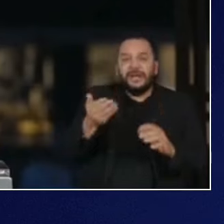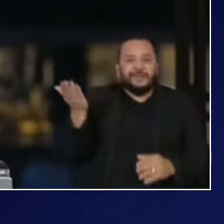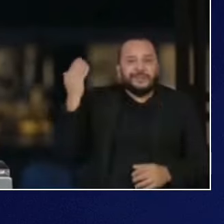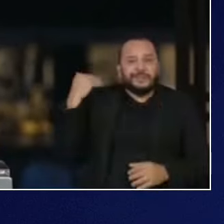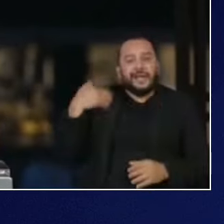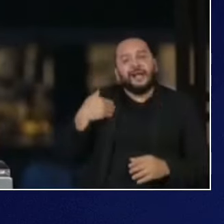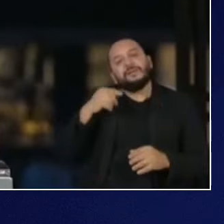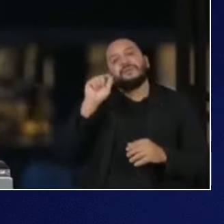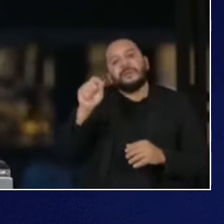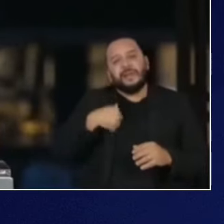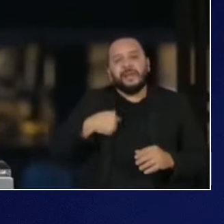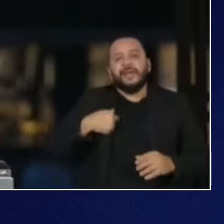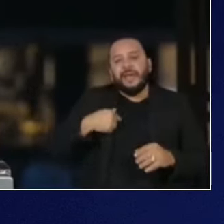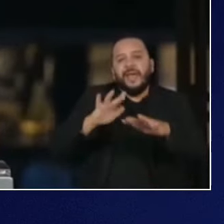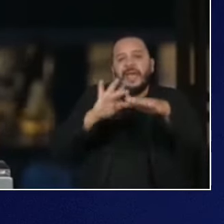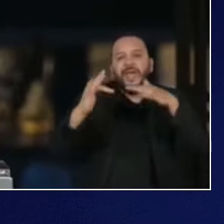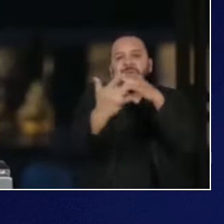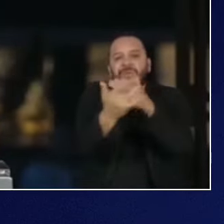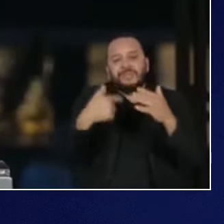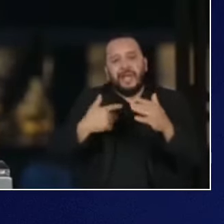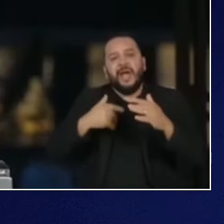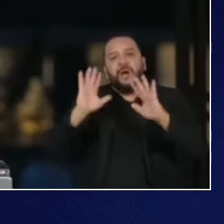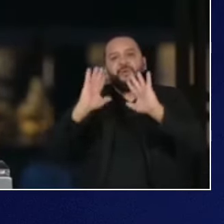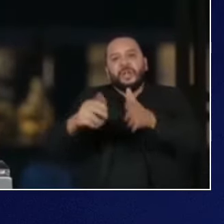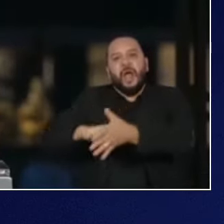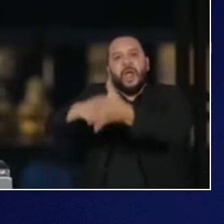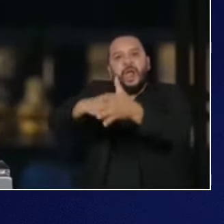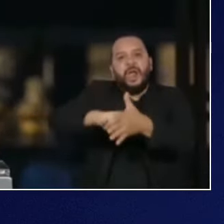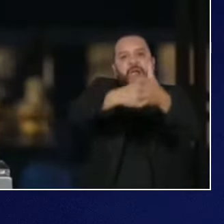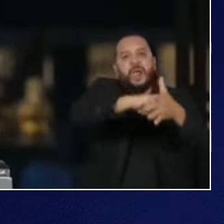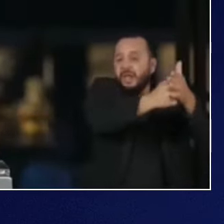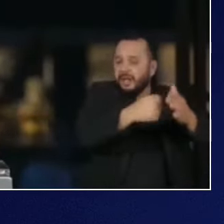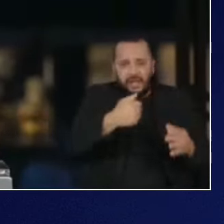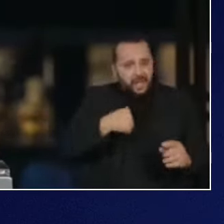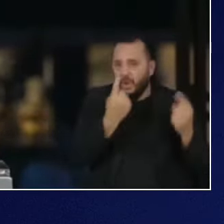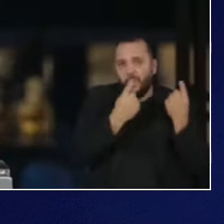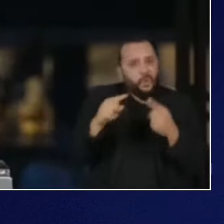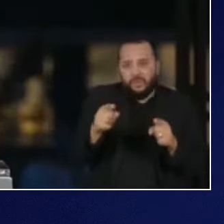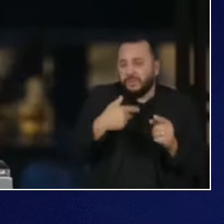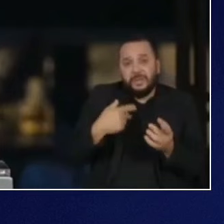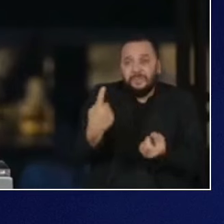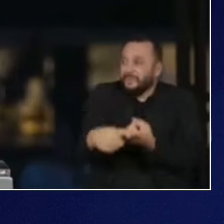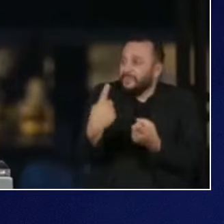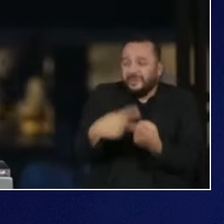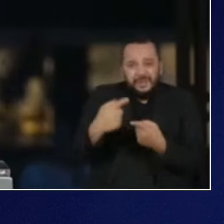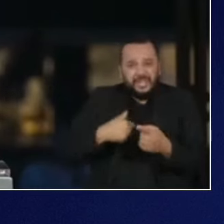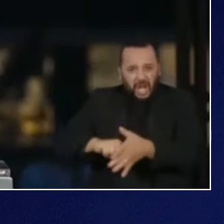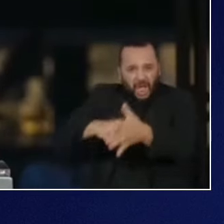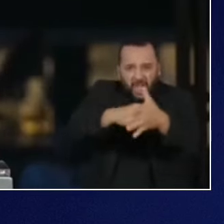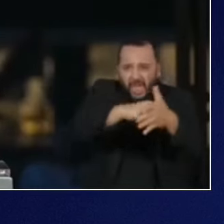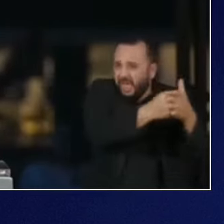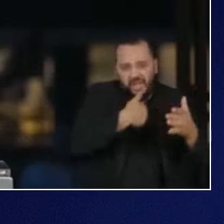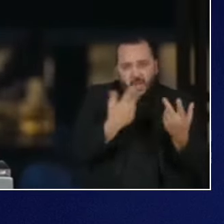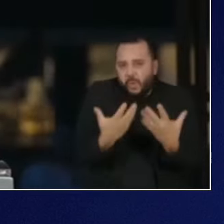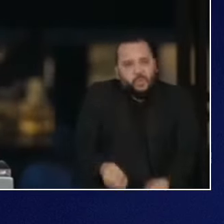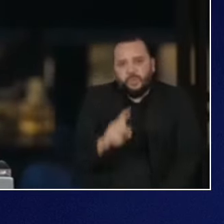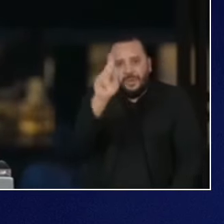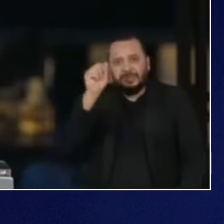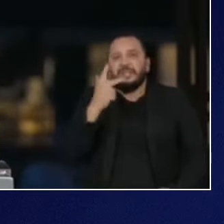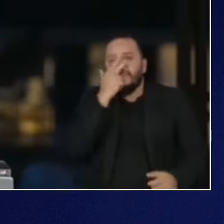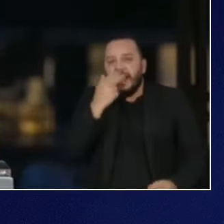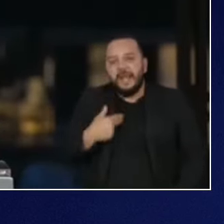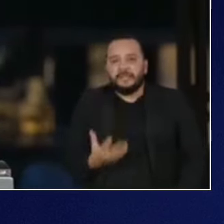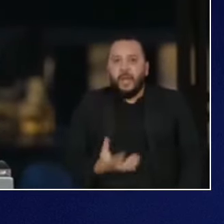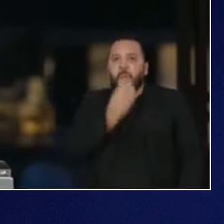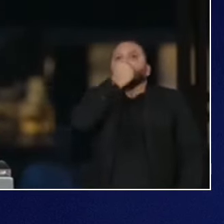sociais porque eu sou contra a censura de todo tipo nessa manifestação do S de Setembro eu fiquei